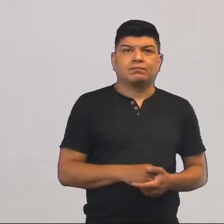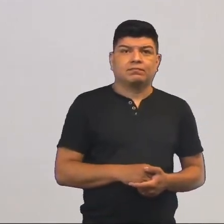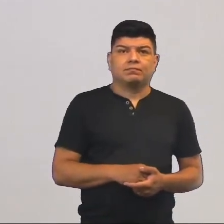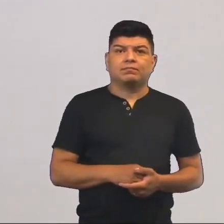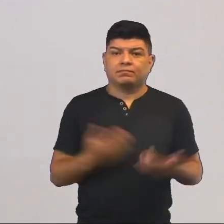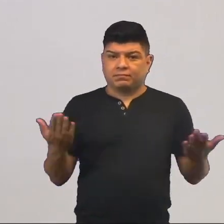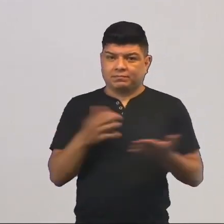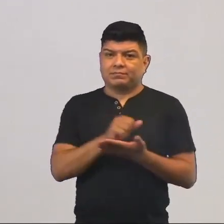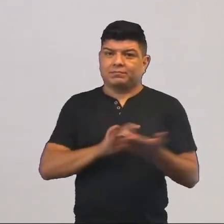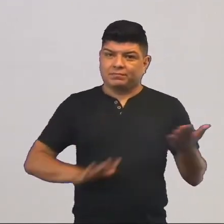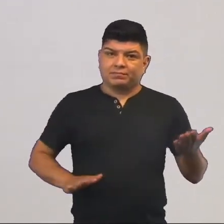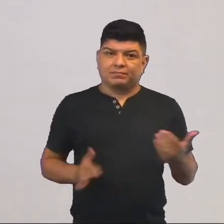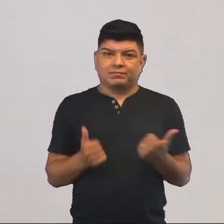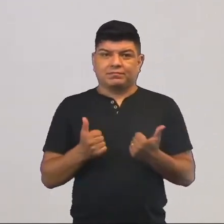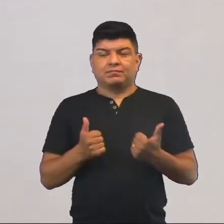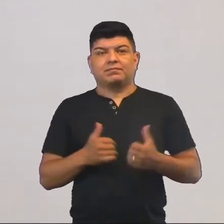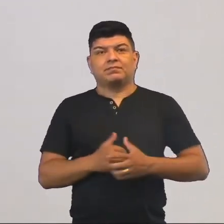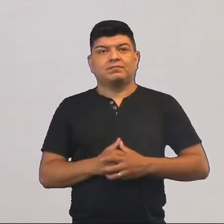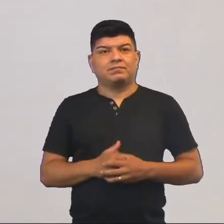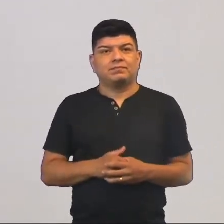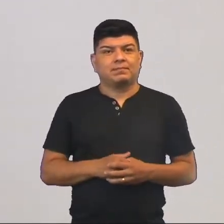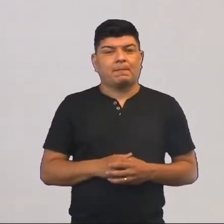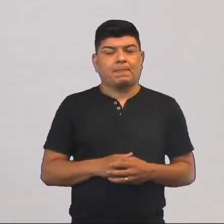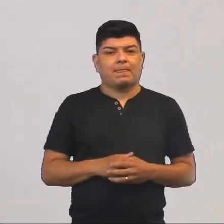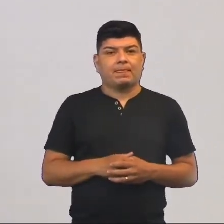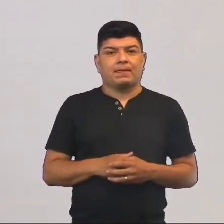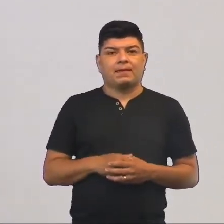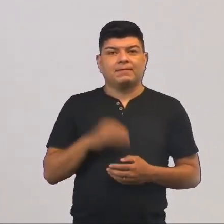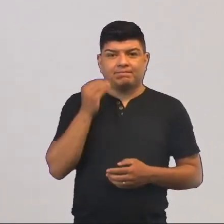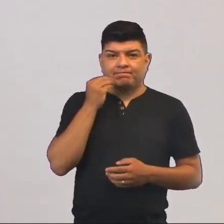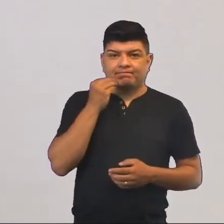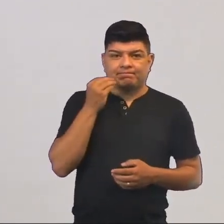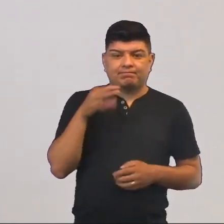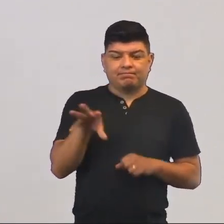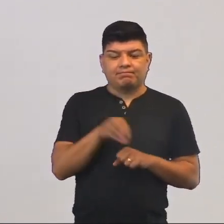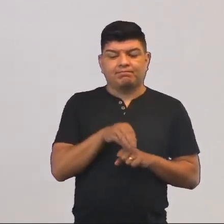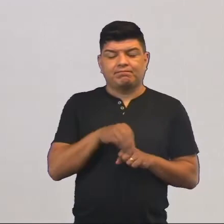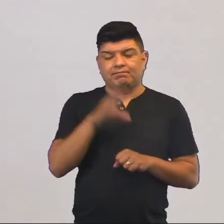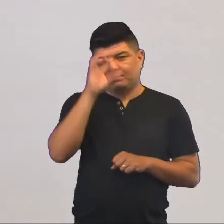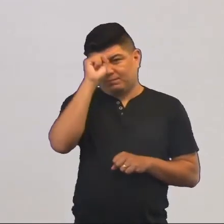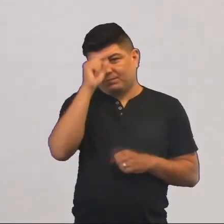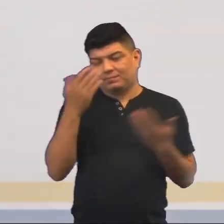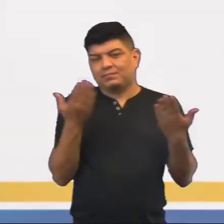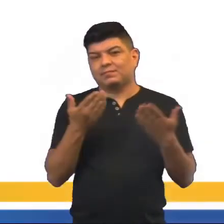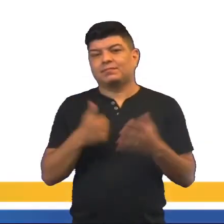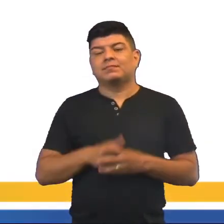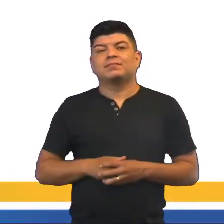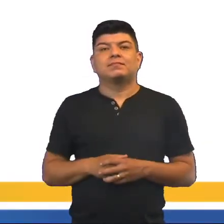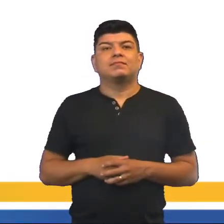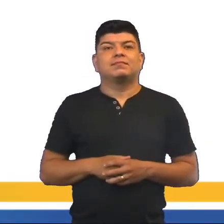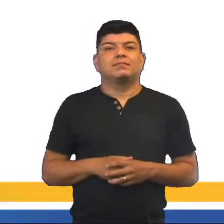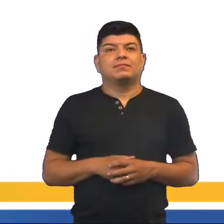Vamos ao nosso exercitando, né, para a gente testar o nosso conhecimento do que aprendemos hoje.